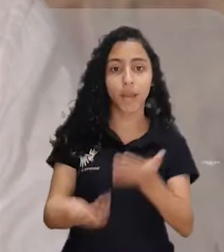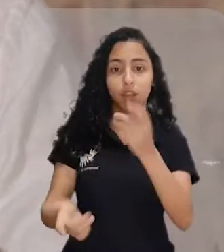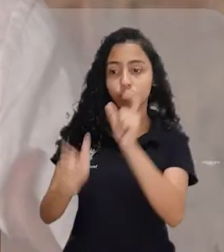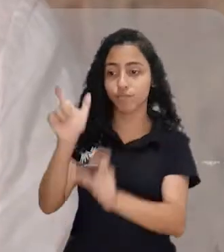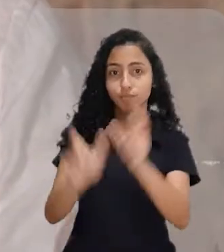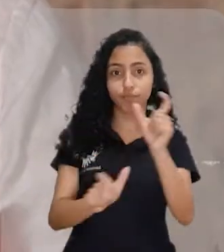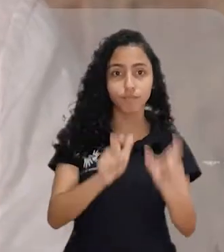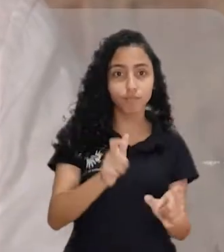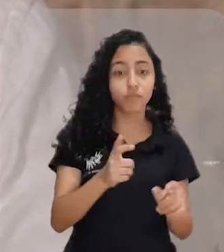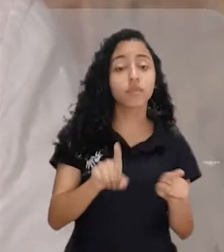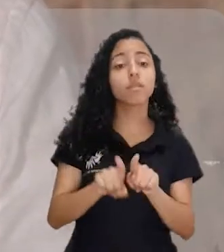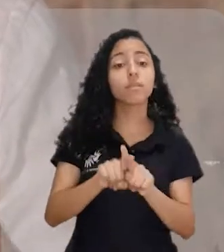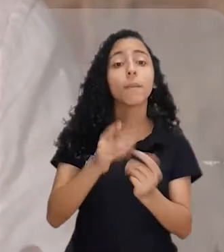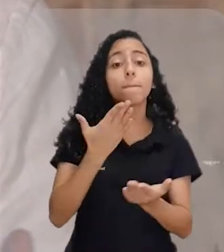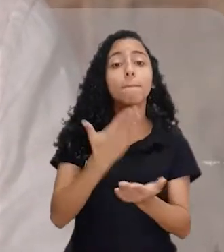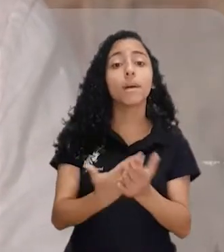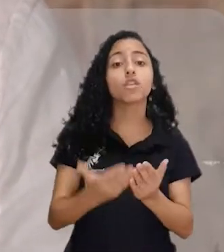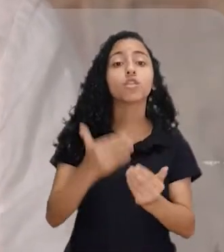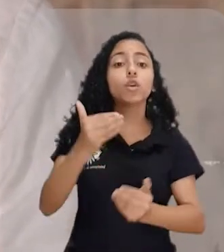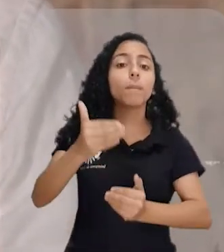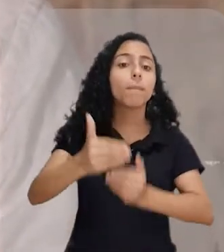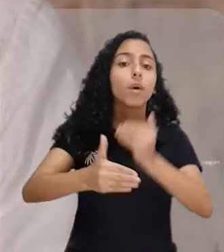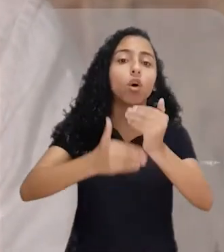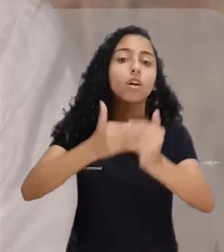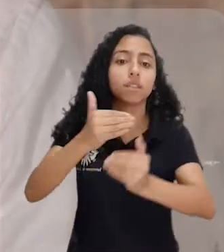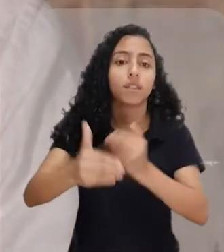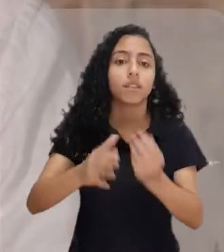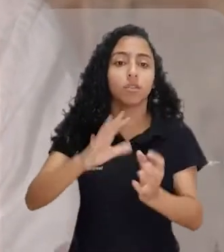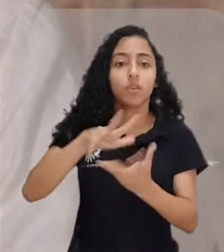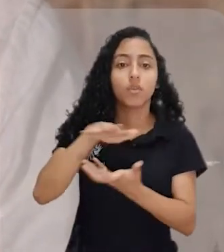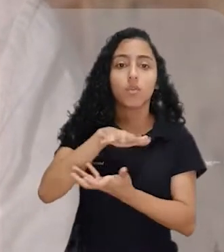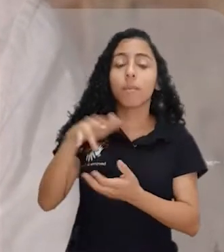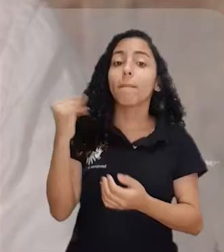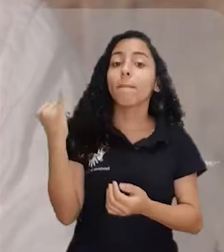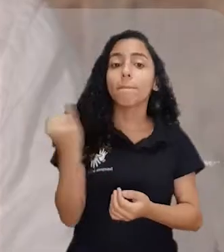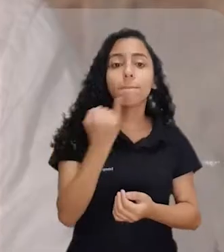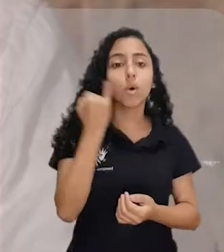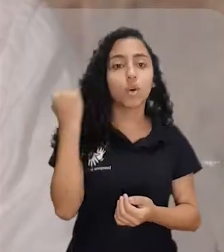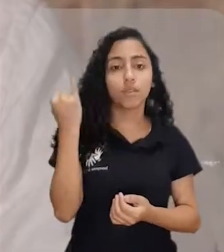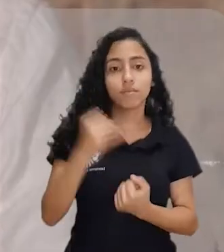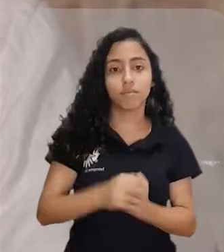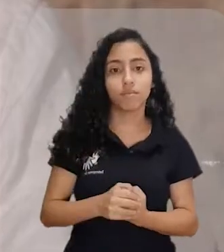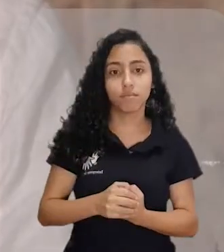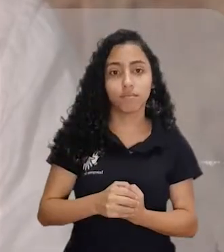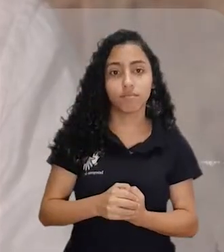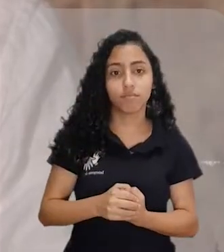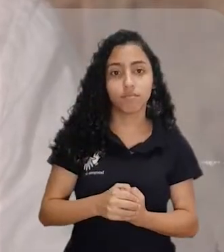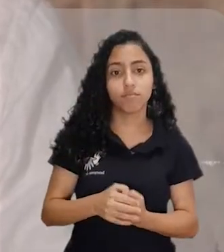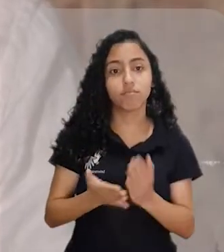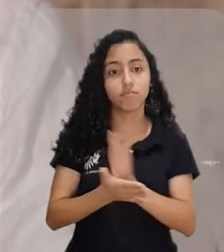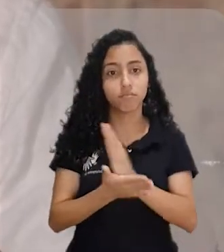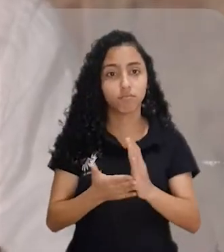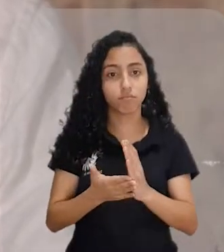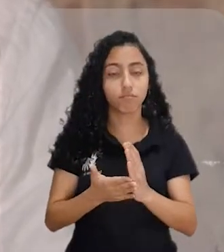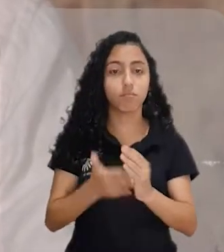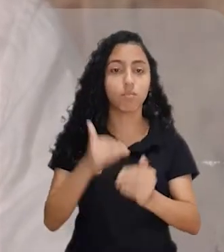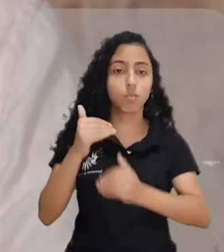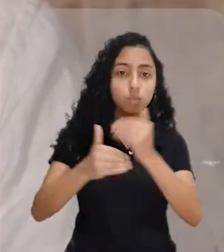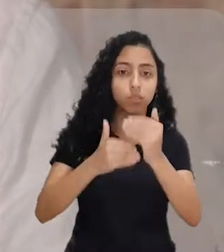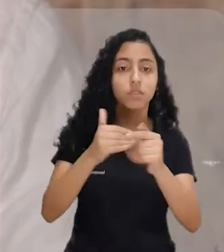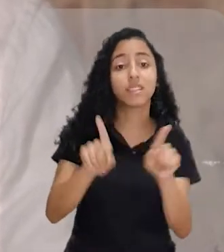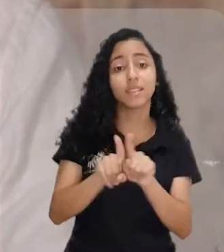né? A gente perde habitat, a gente perde espécies e a gente perde também processos ecológicos muito importantes. E parte